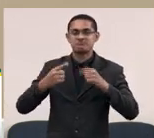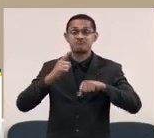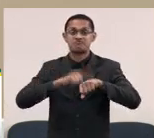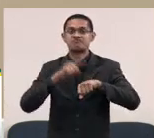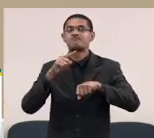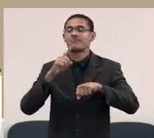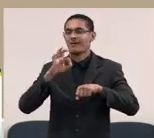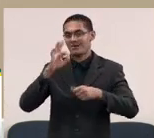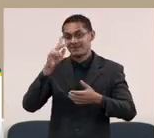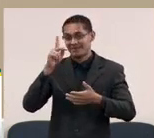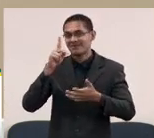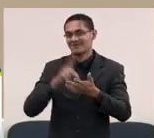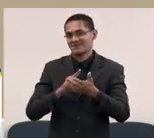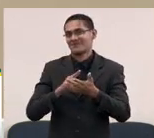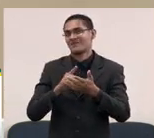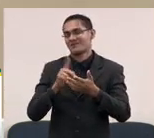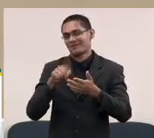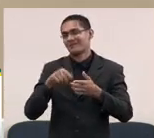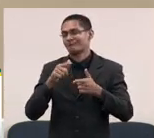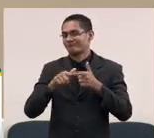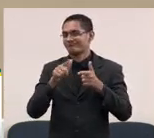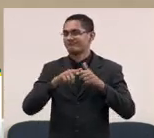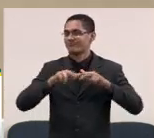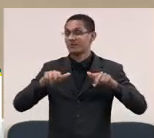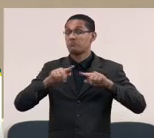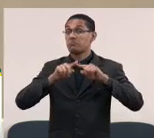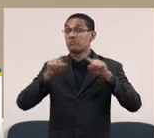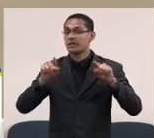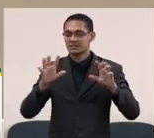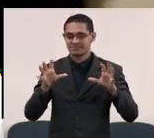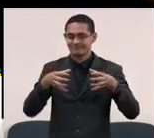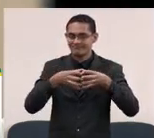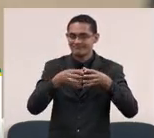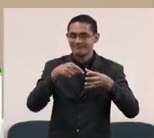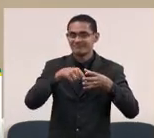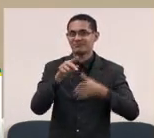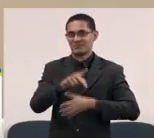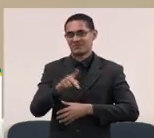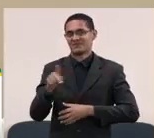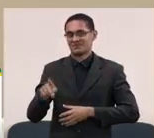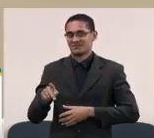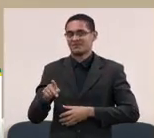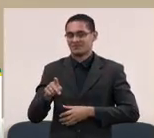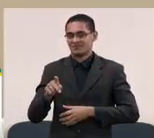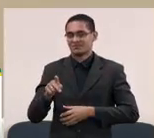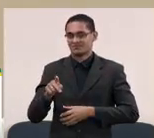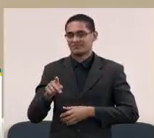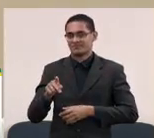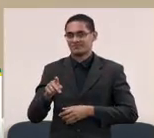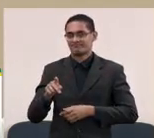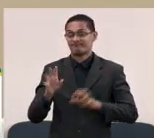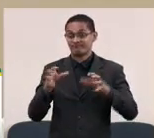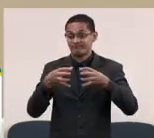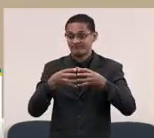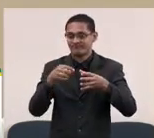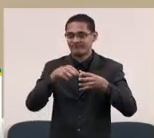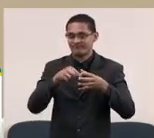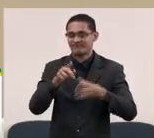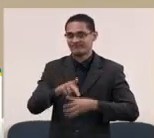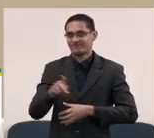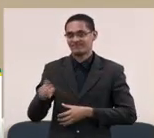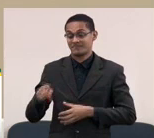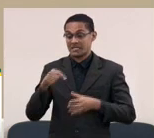muito incertos. Mas a nossa categoria, a categoria dos professores,